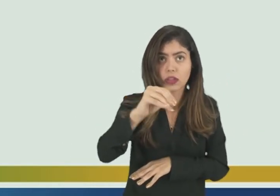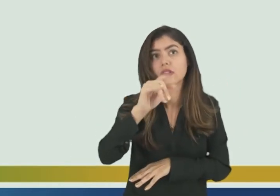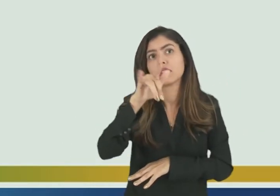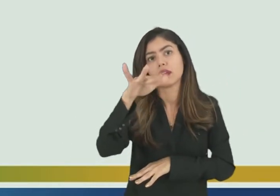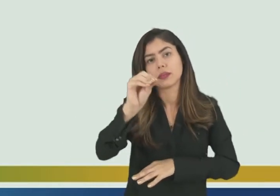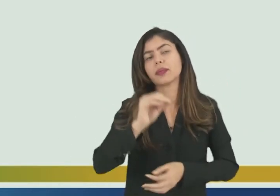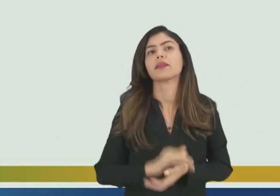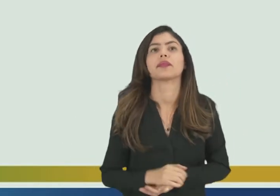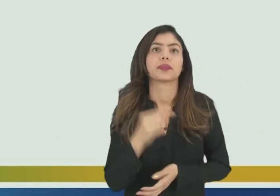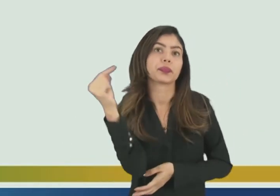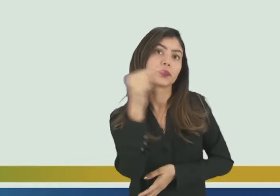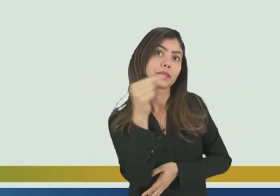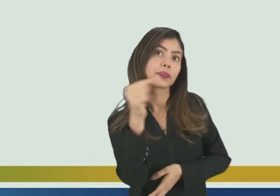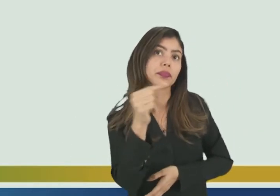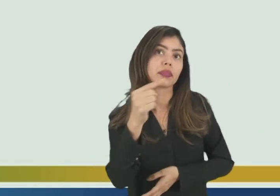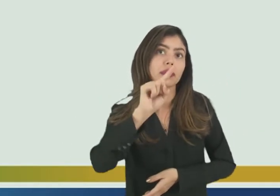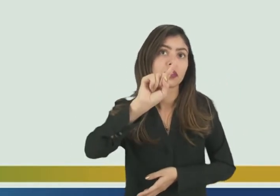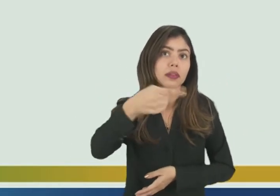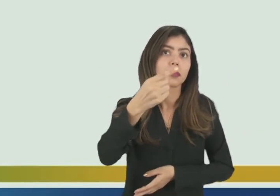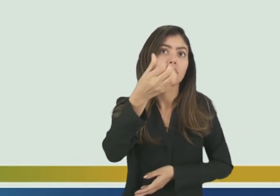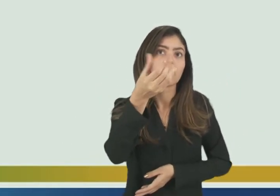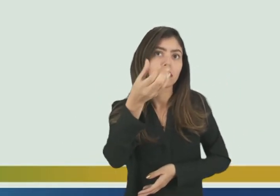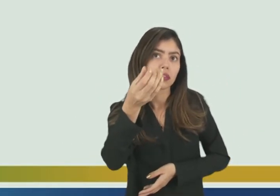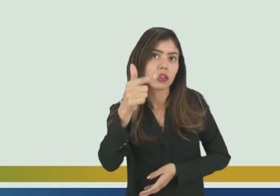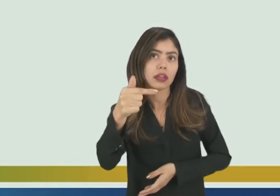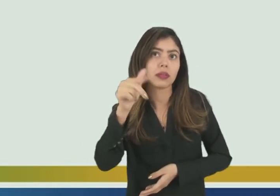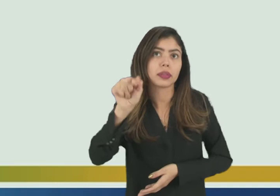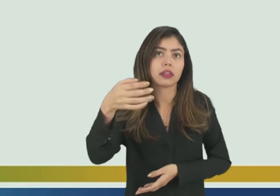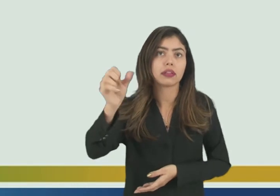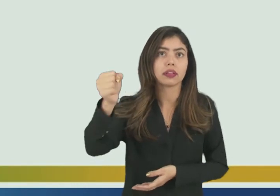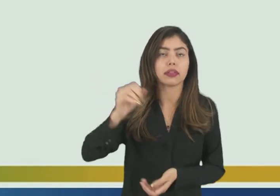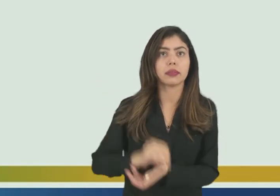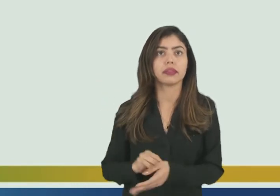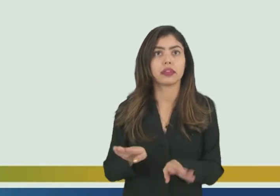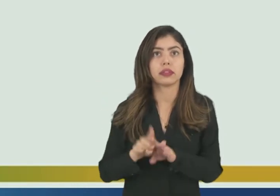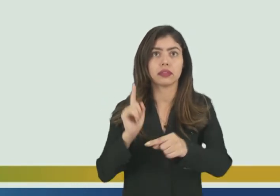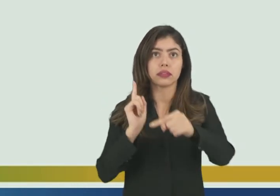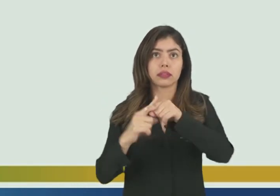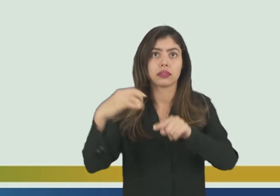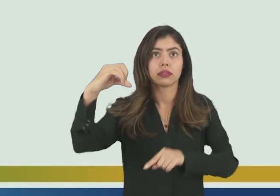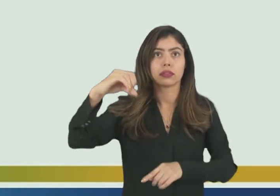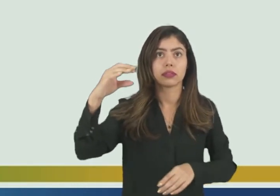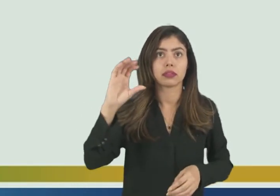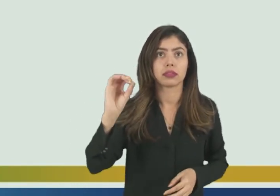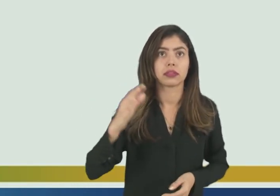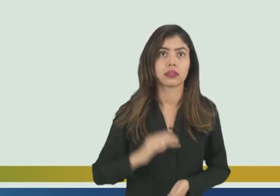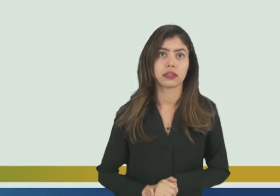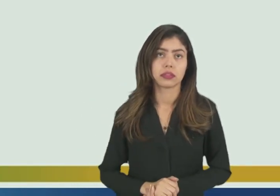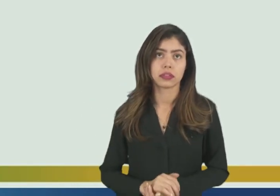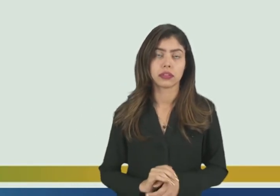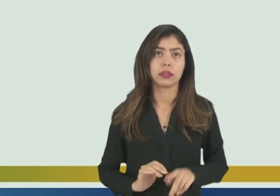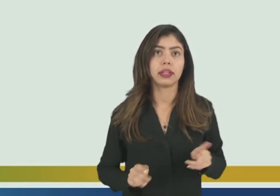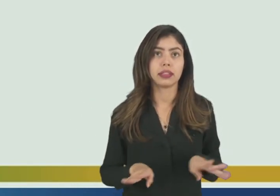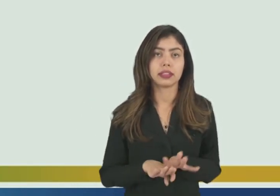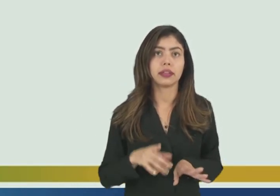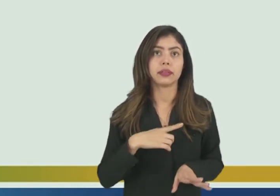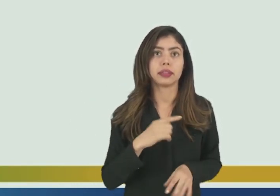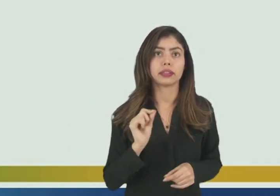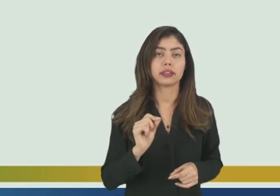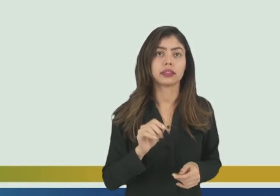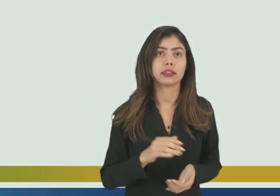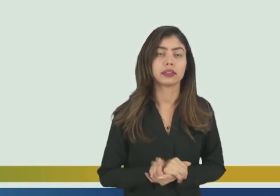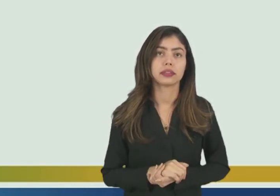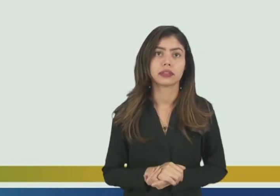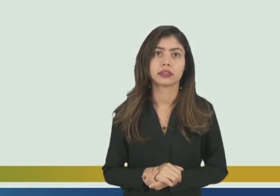alumínio, que é menos 1.667,8. Como são 4 mols, multiplicamos por 4. Não precisa se preocupar